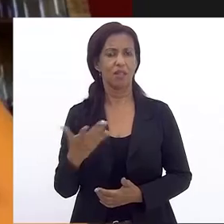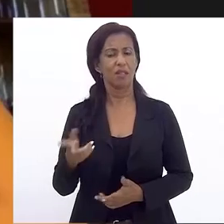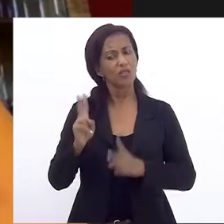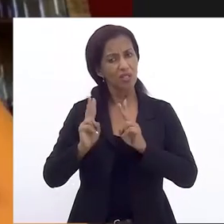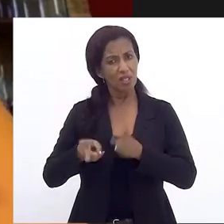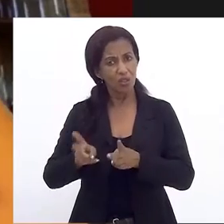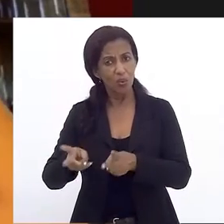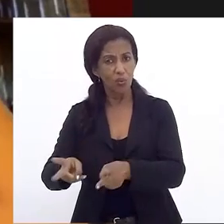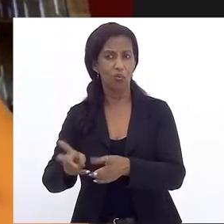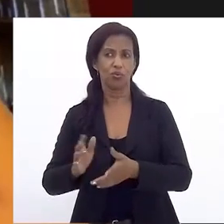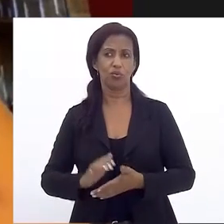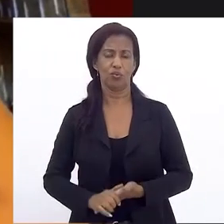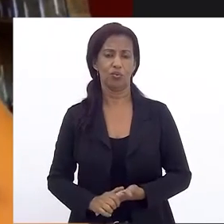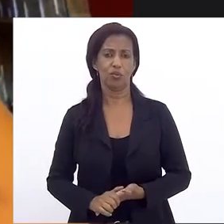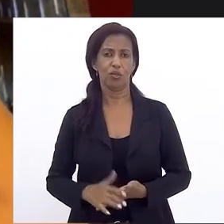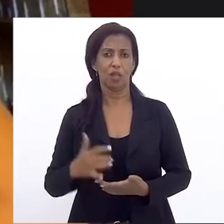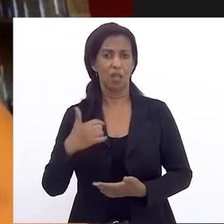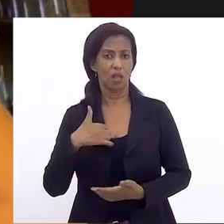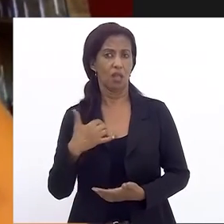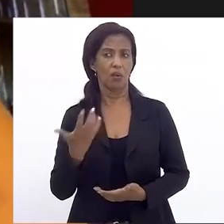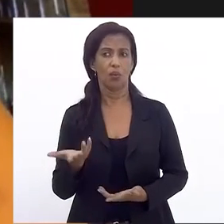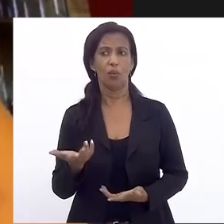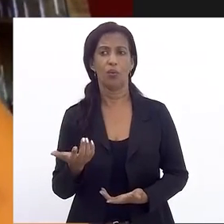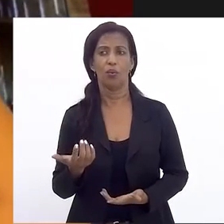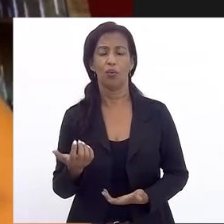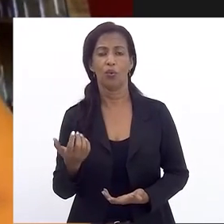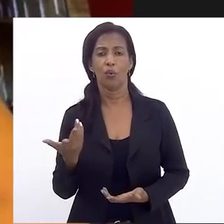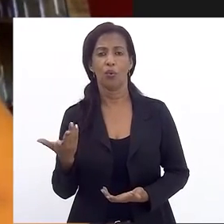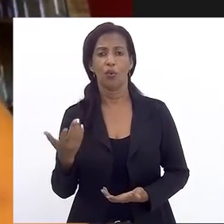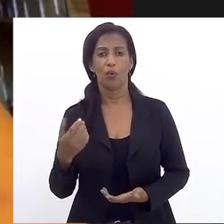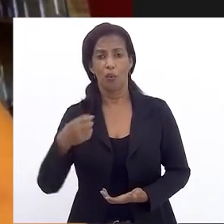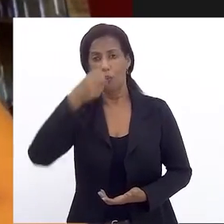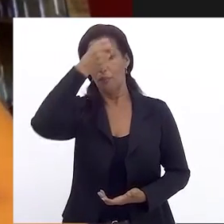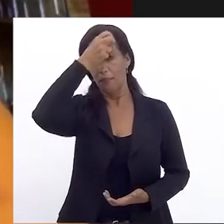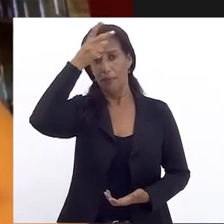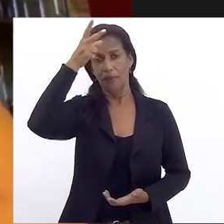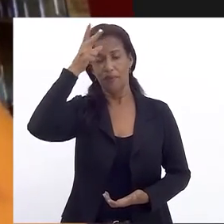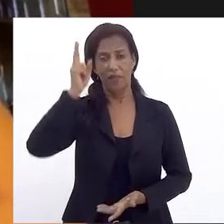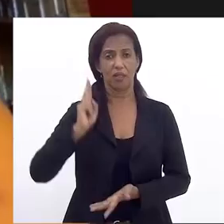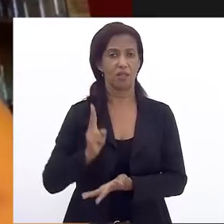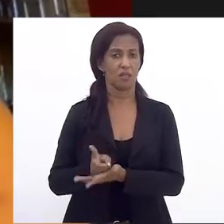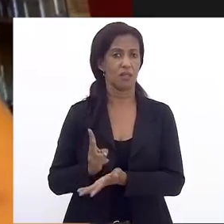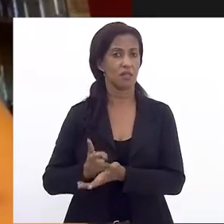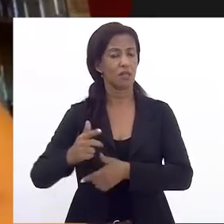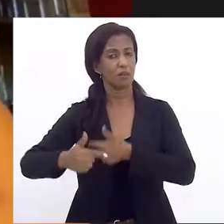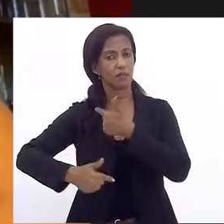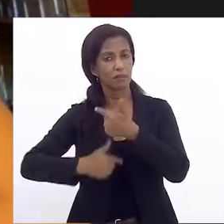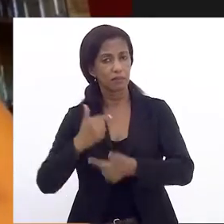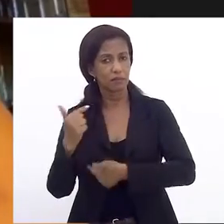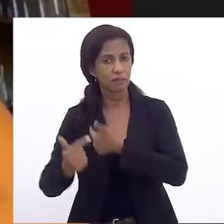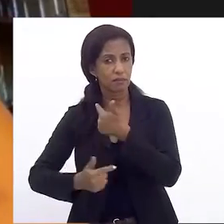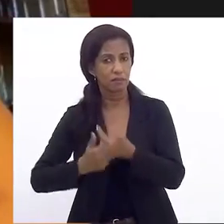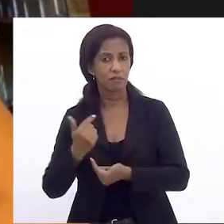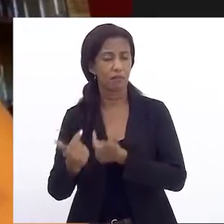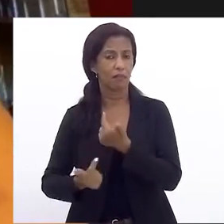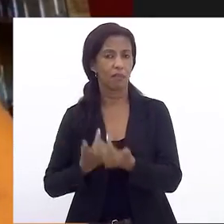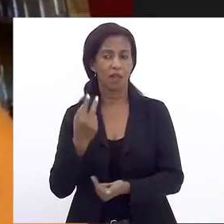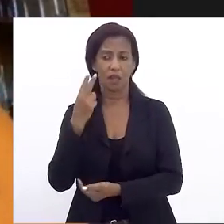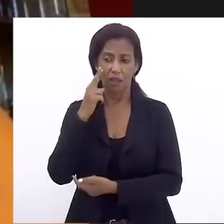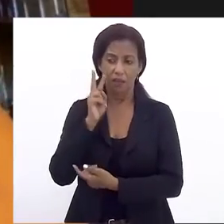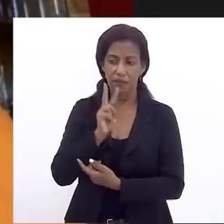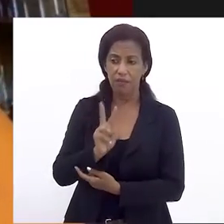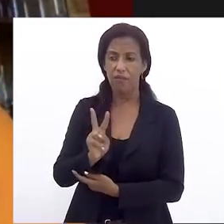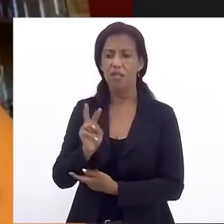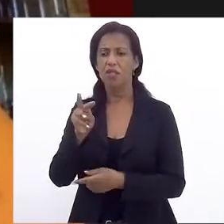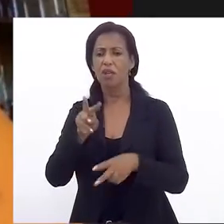assim. Eu, como prefeita, sempre trabalhei visando esse ponto,